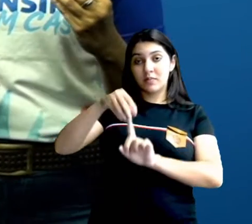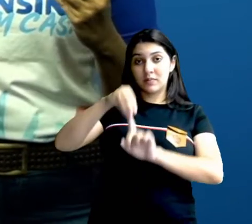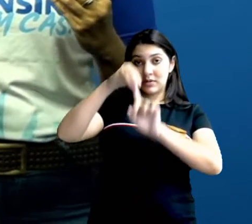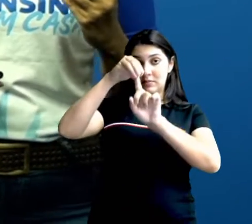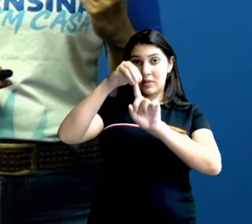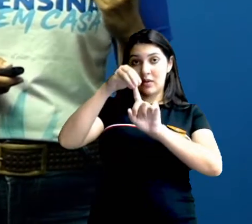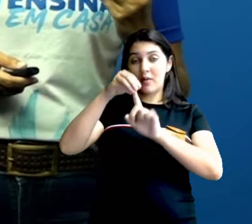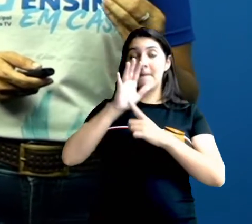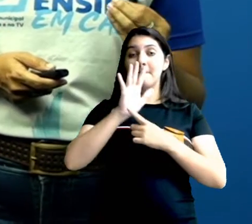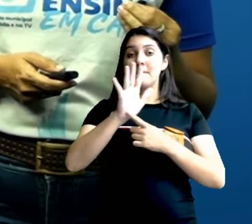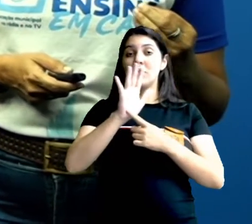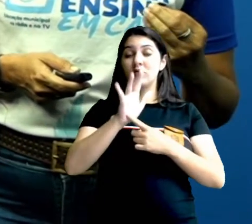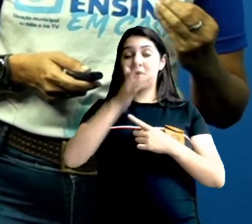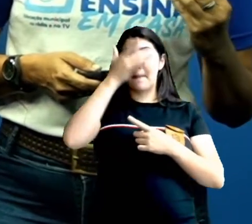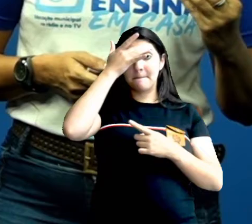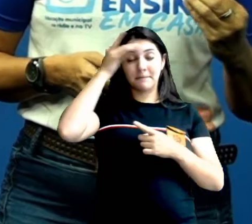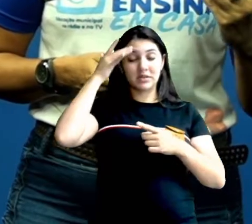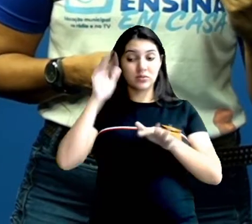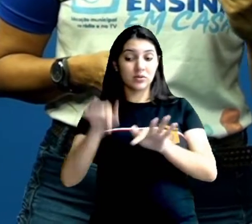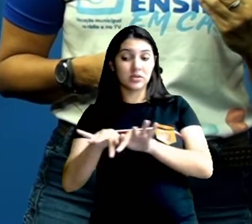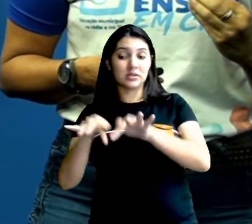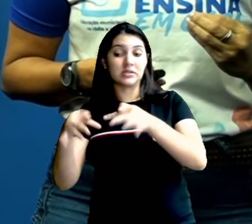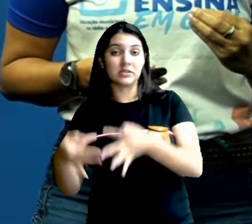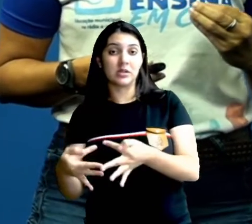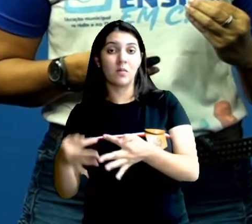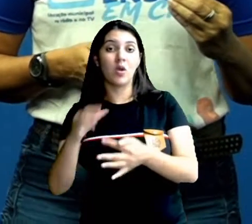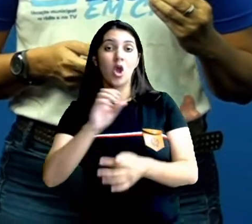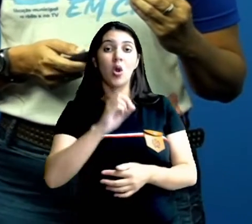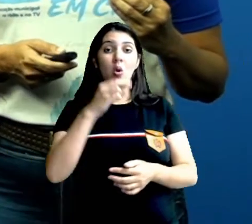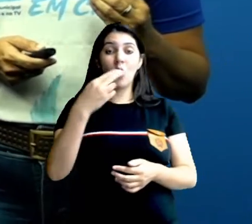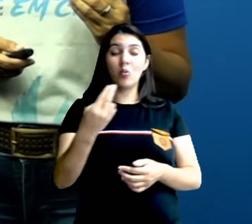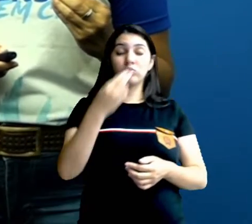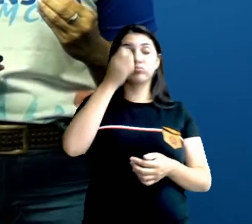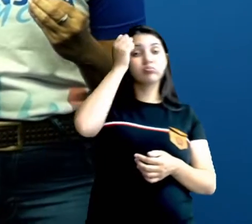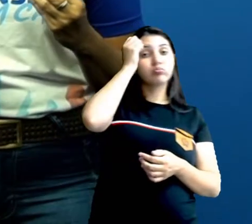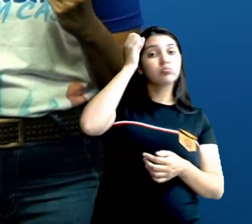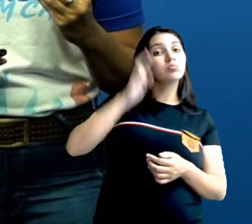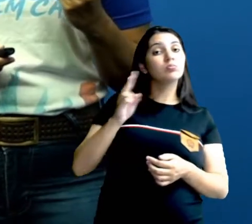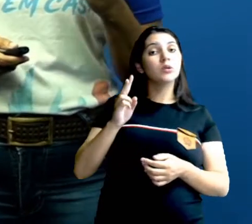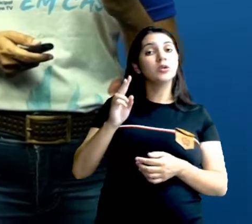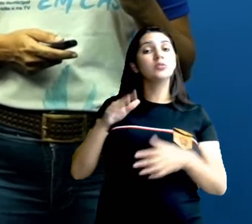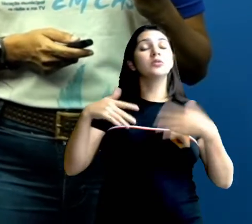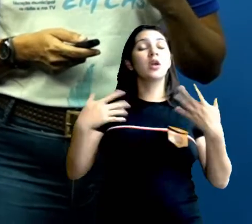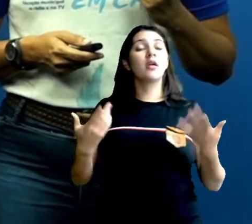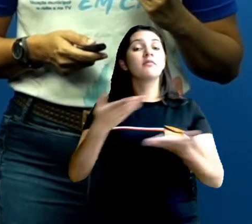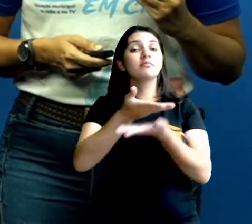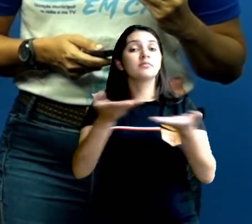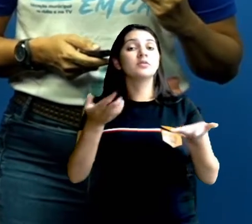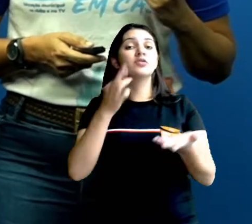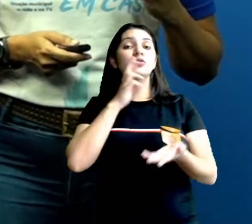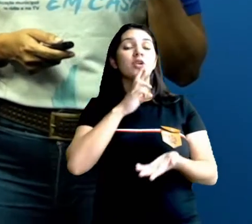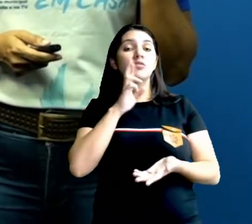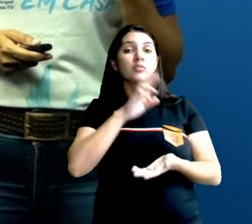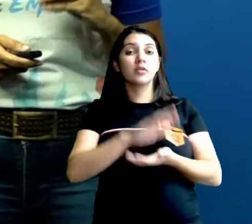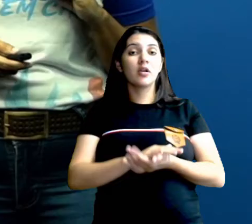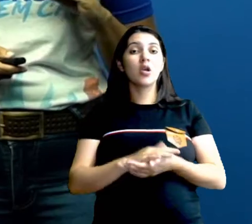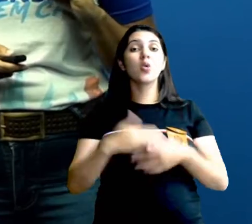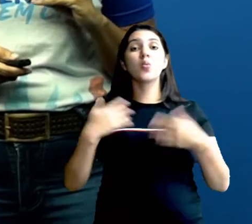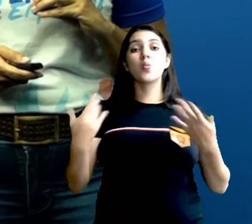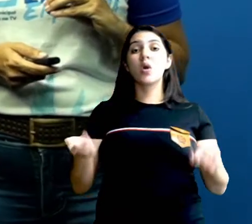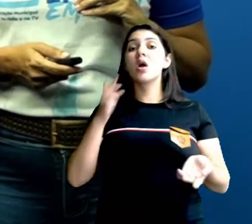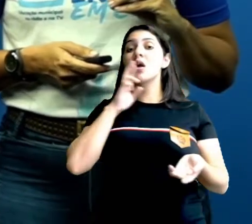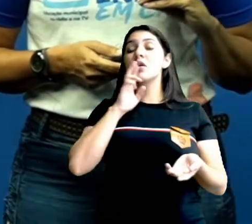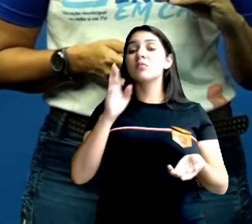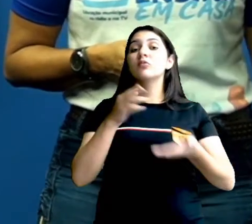aparece como uma pessoa humilde ou como um esperto, não é? E aí, vocês responderam? Qual a resposta